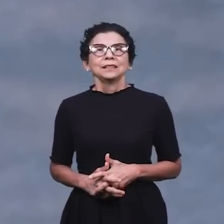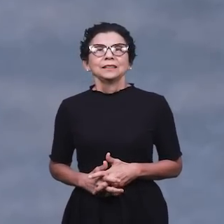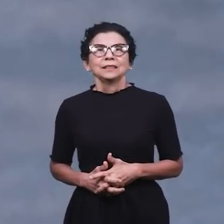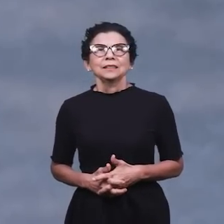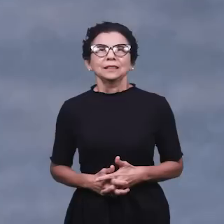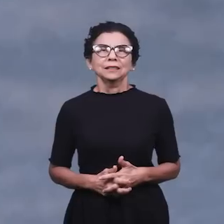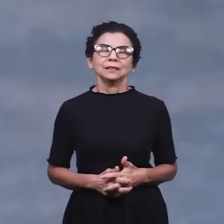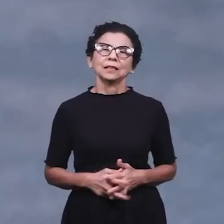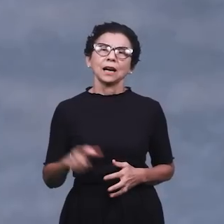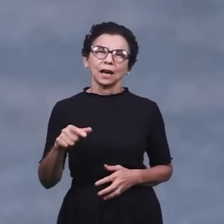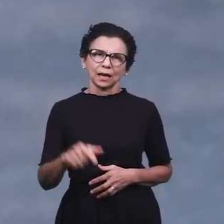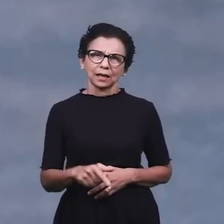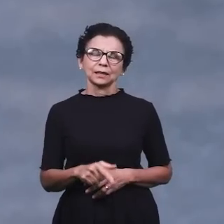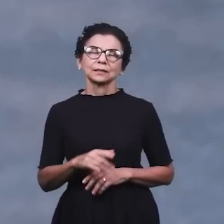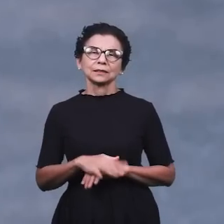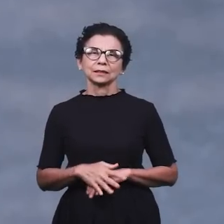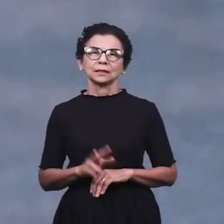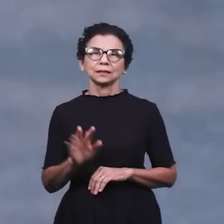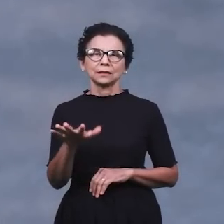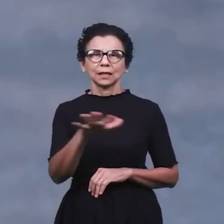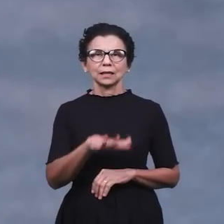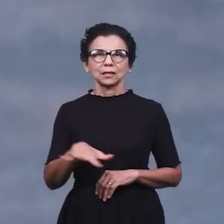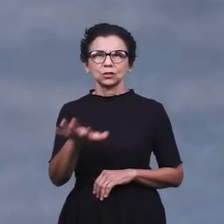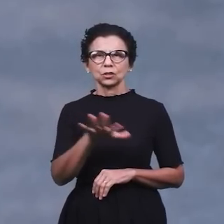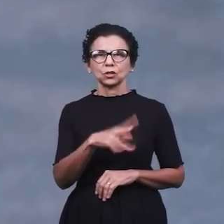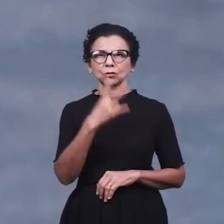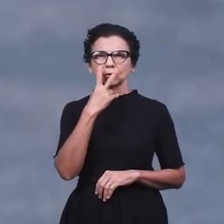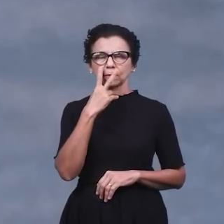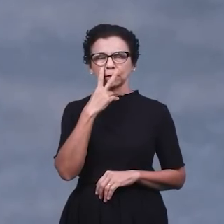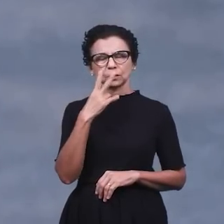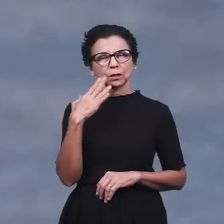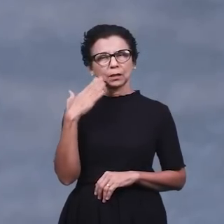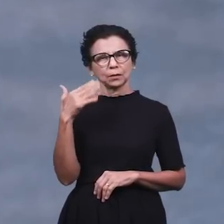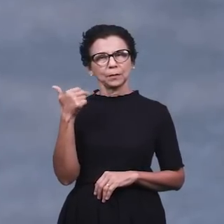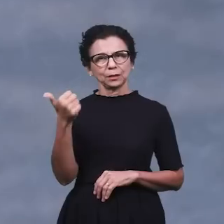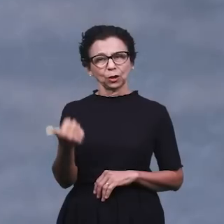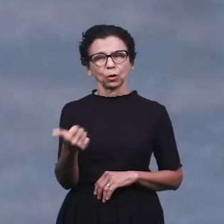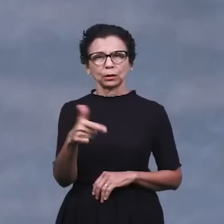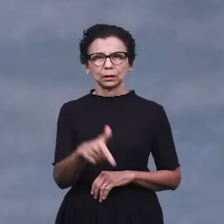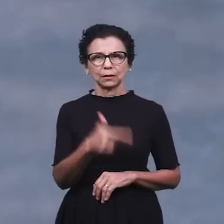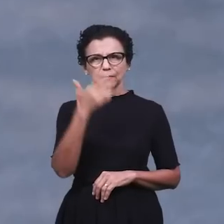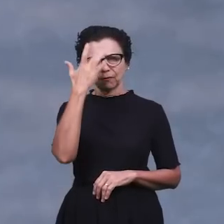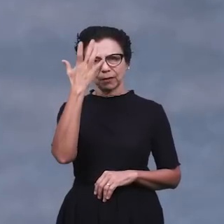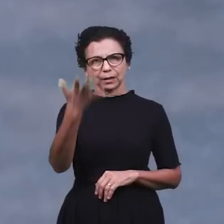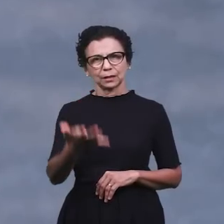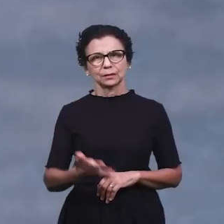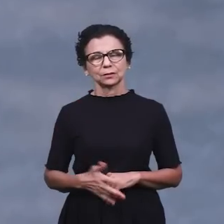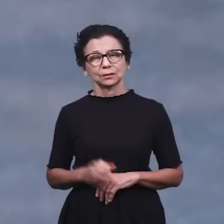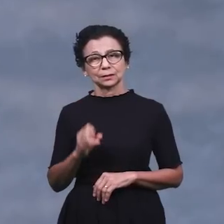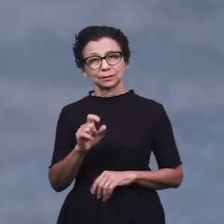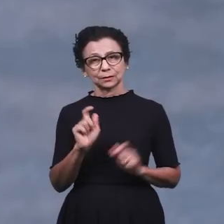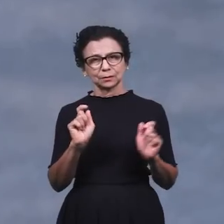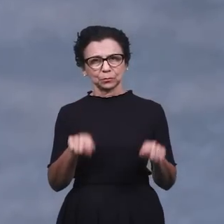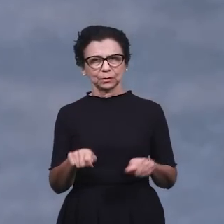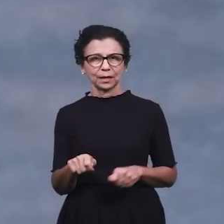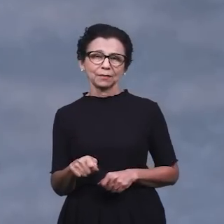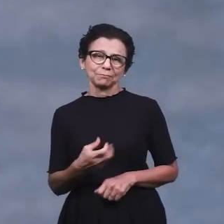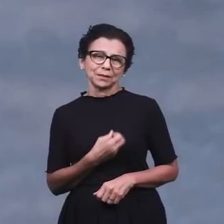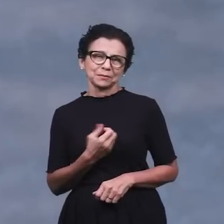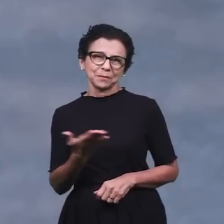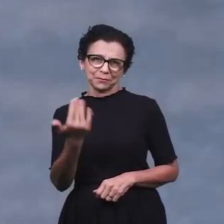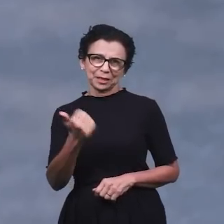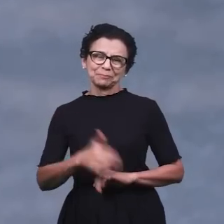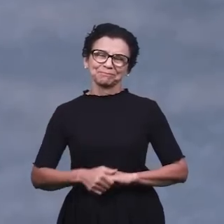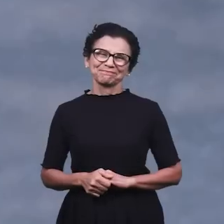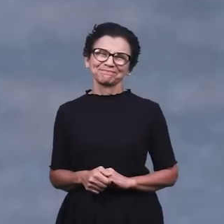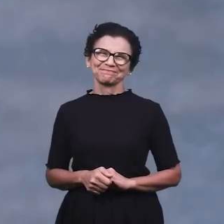programa, os irmãos aqui da Grande Vitória têm mais facilidade de estar aqui, mas se você um dia puder participar com a gente, será uma alegria. Você jovem, estar conosco aqui no